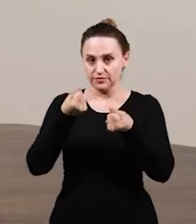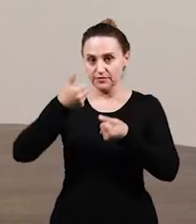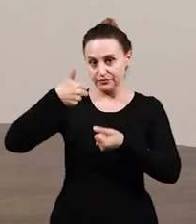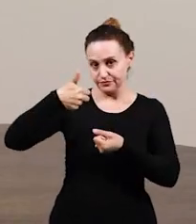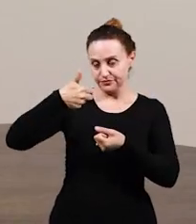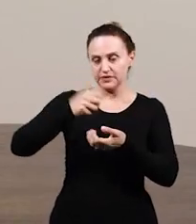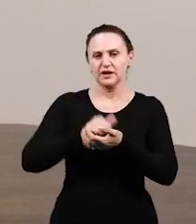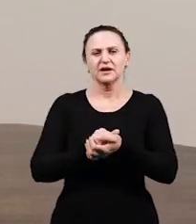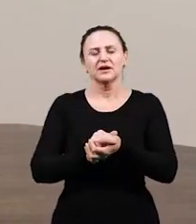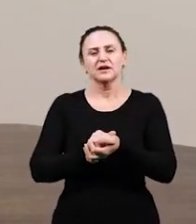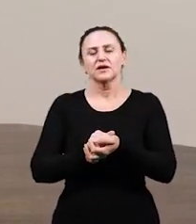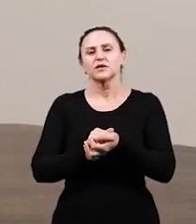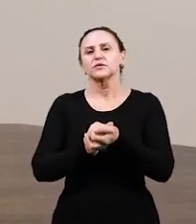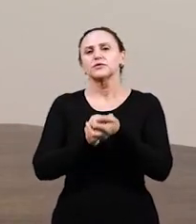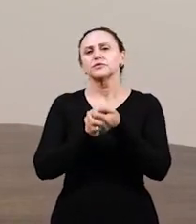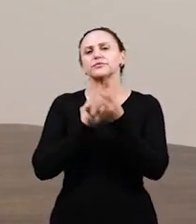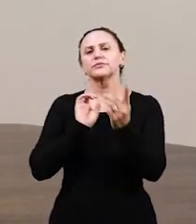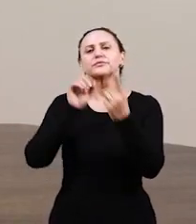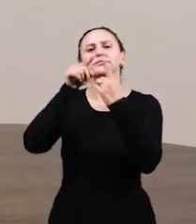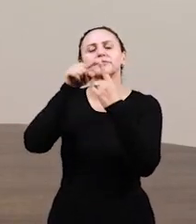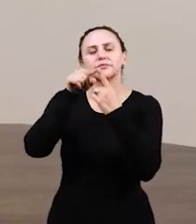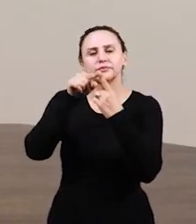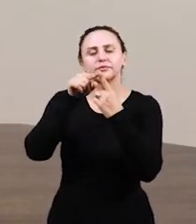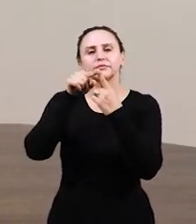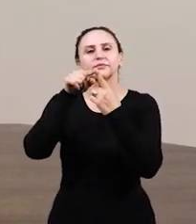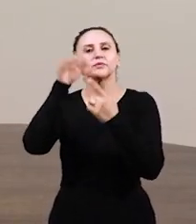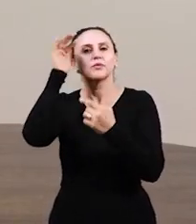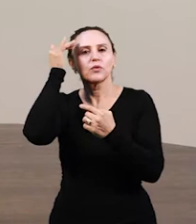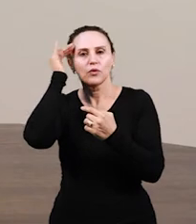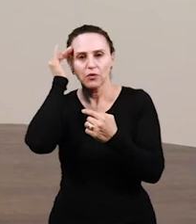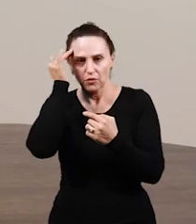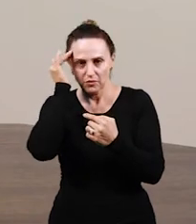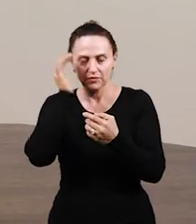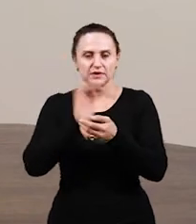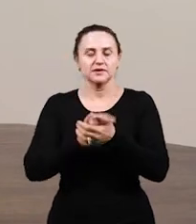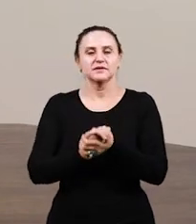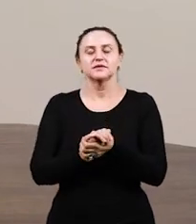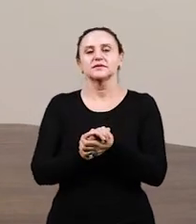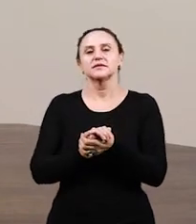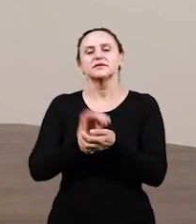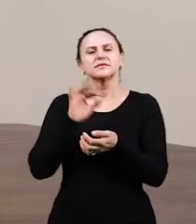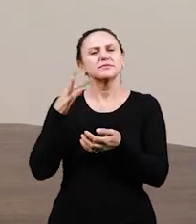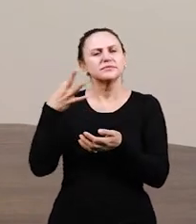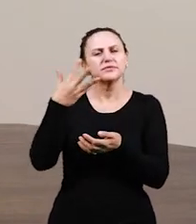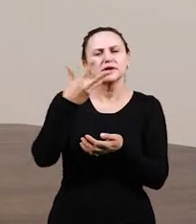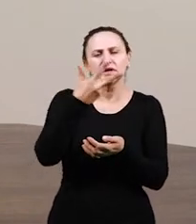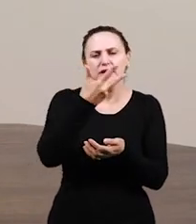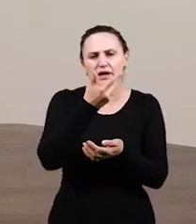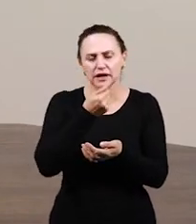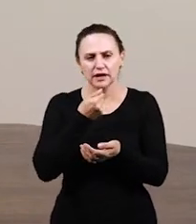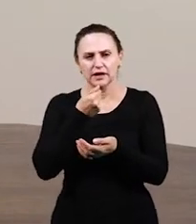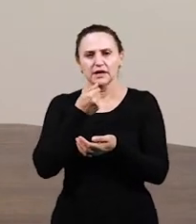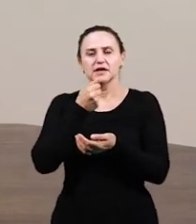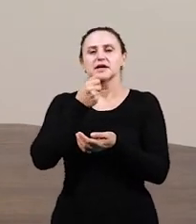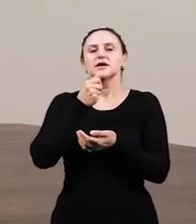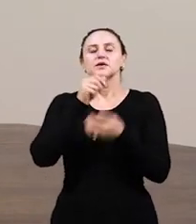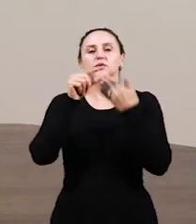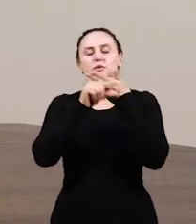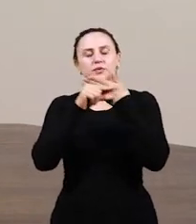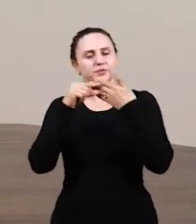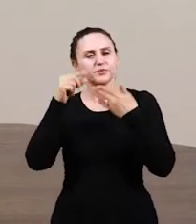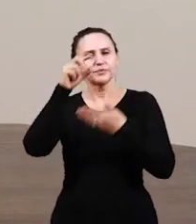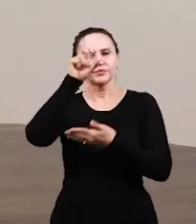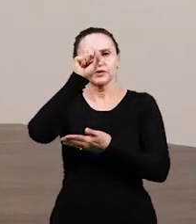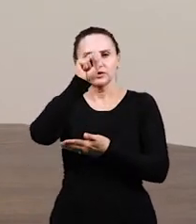são compreender o corte epistemológico promovido por circo uma ponto nevrálgico nos estudos da linguagem uma vez que